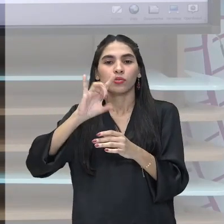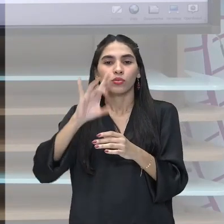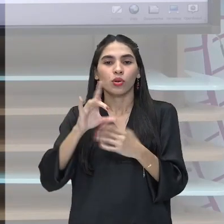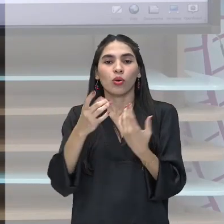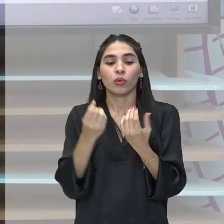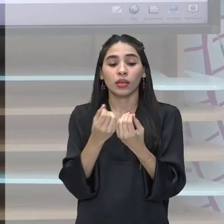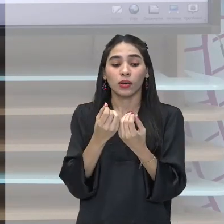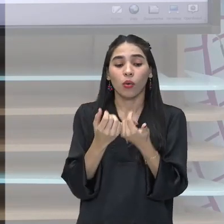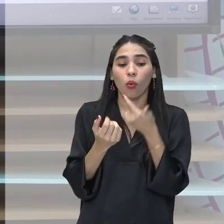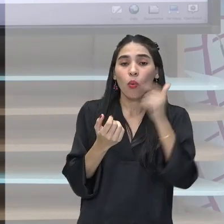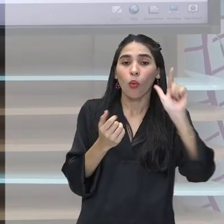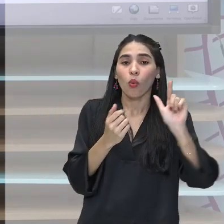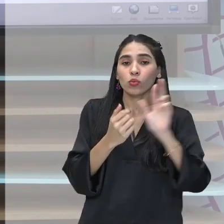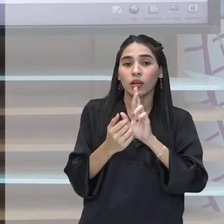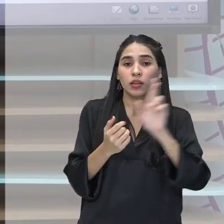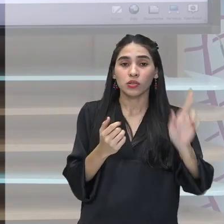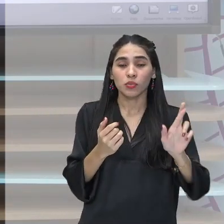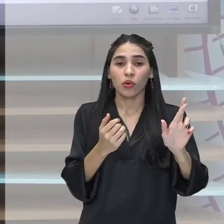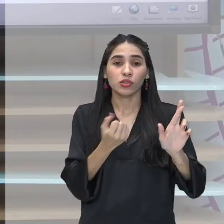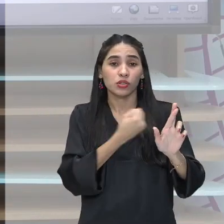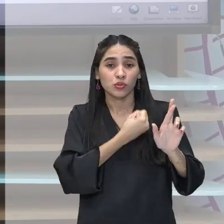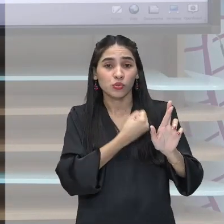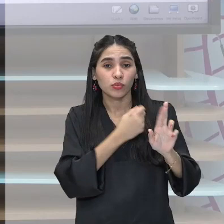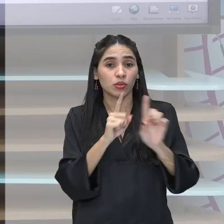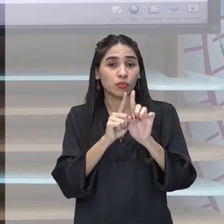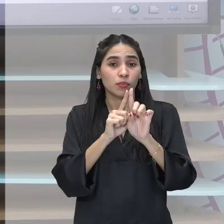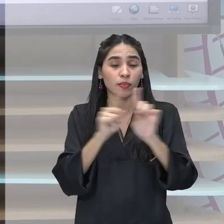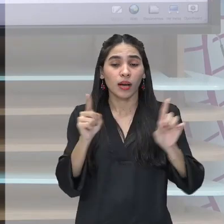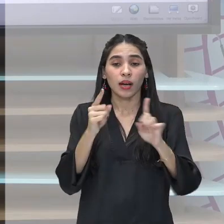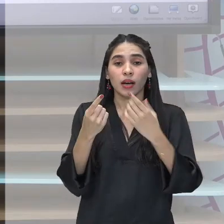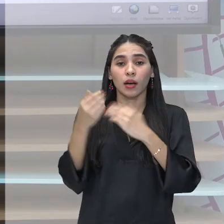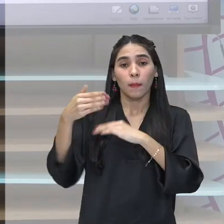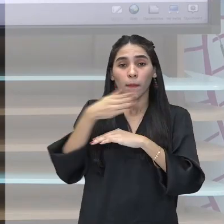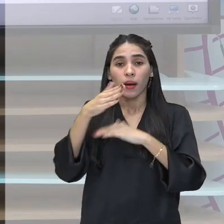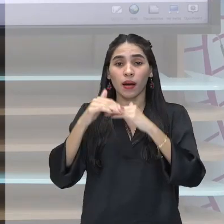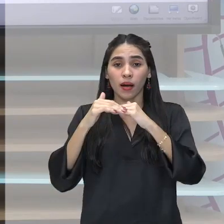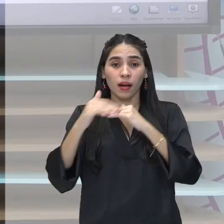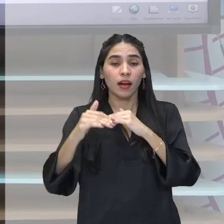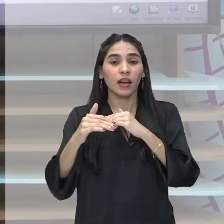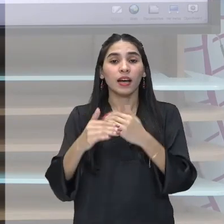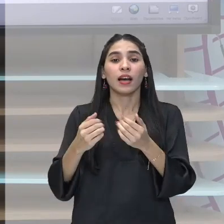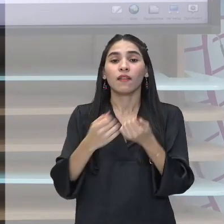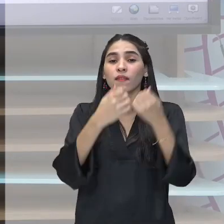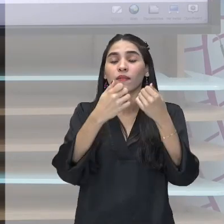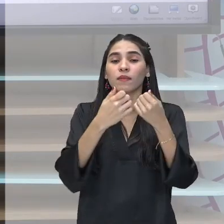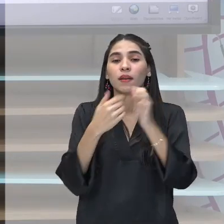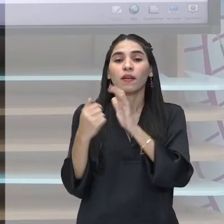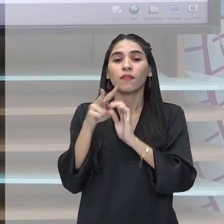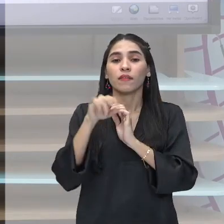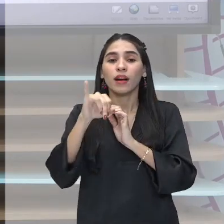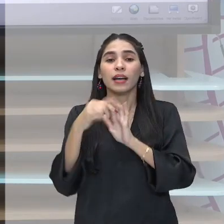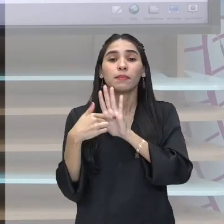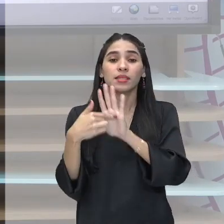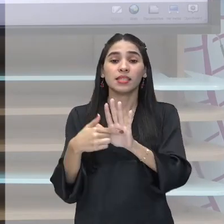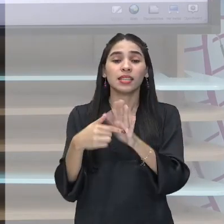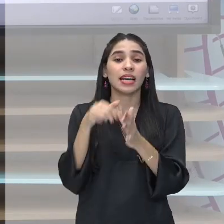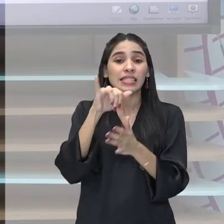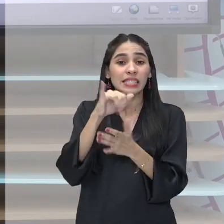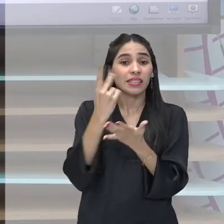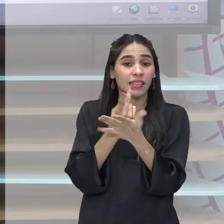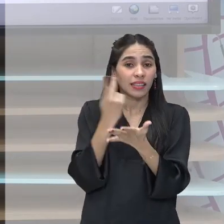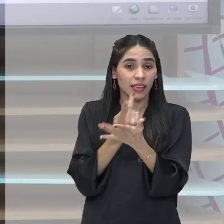fidedigno, porque aí o desvio padrão vai apontar o erro, certo? Então é comum, quando